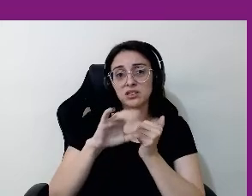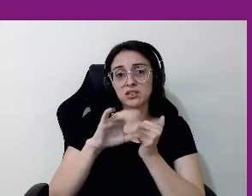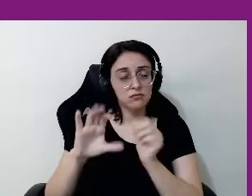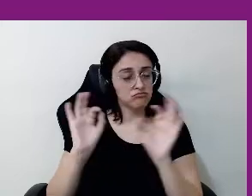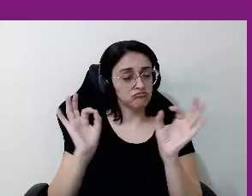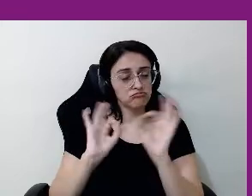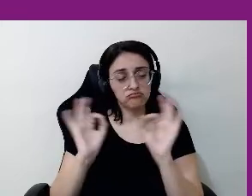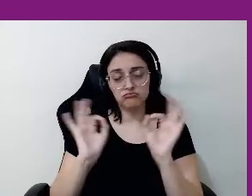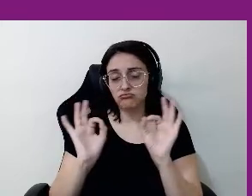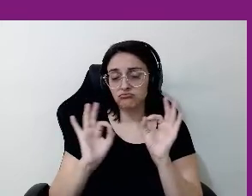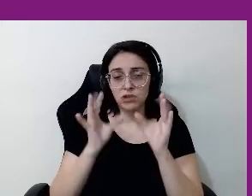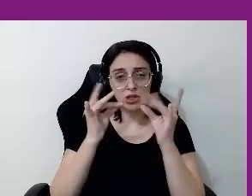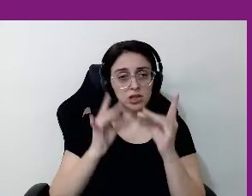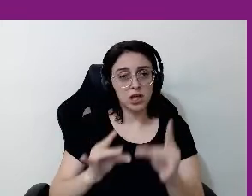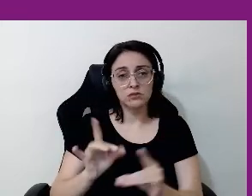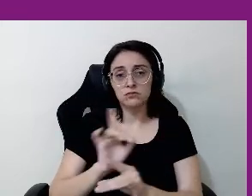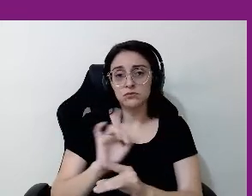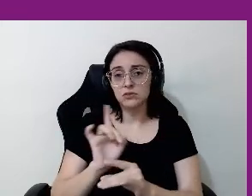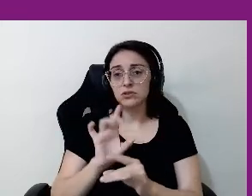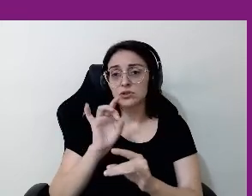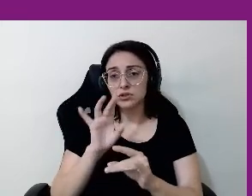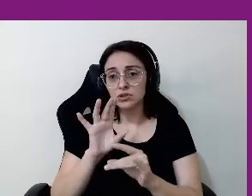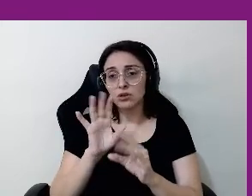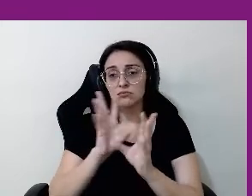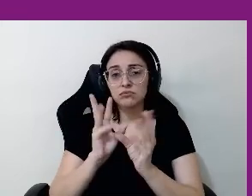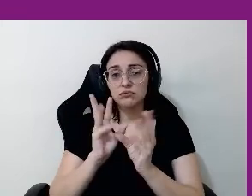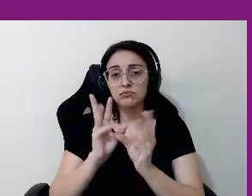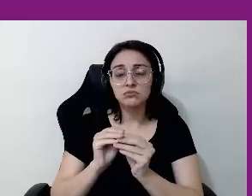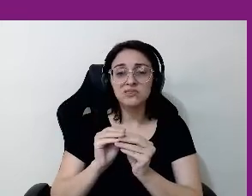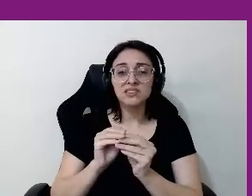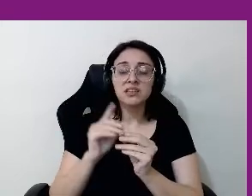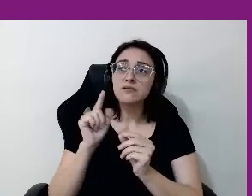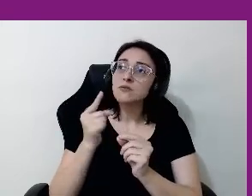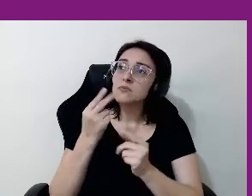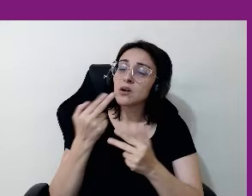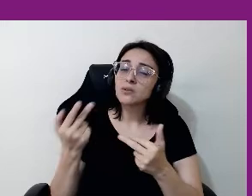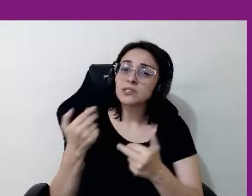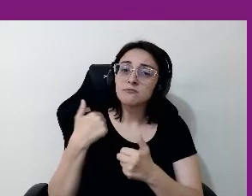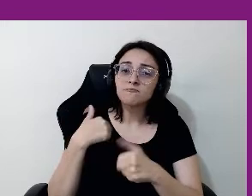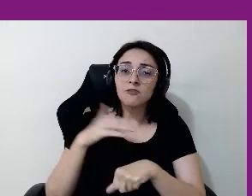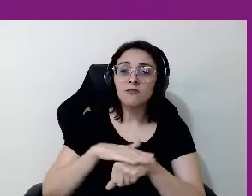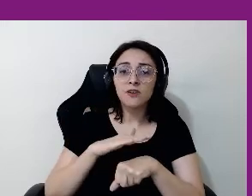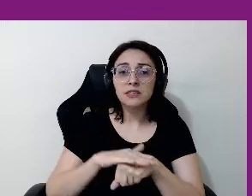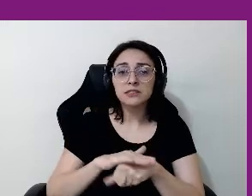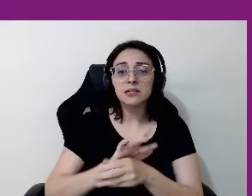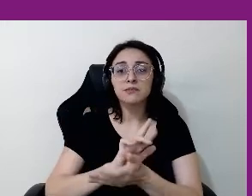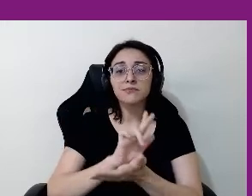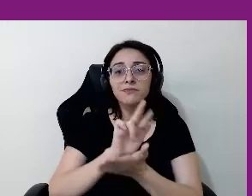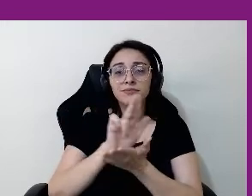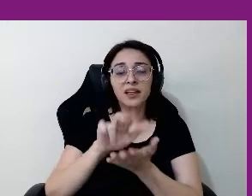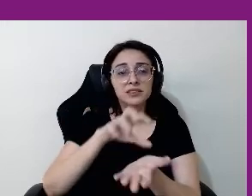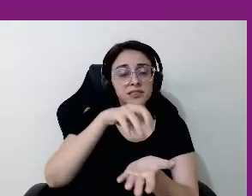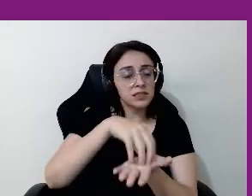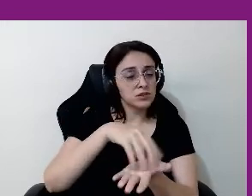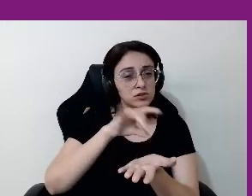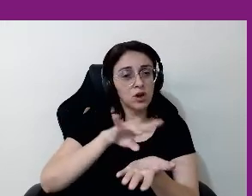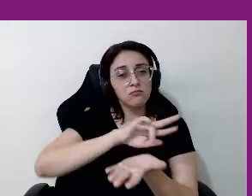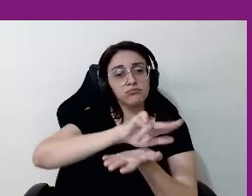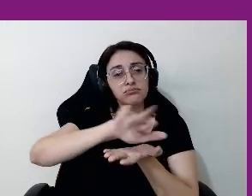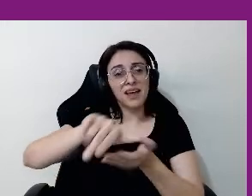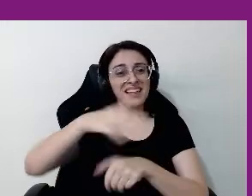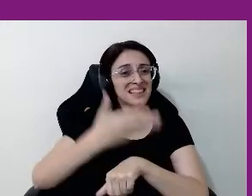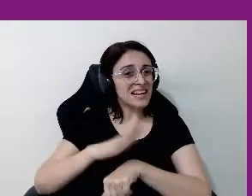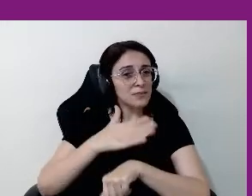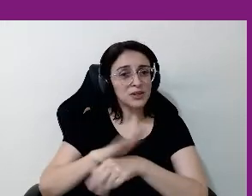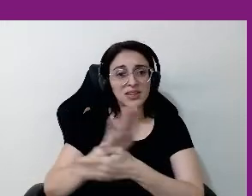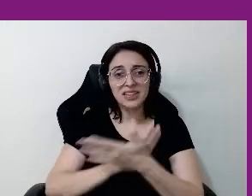teve esse detalhe, só para... E foi uma coisa também que foi feita multicêntrica, sem treinamento.